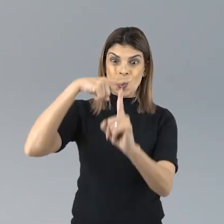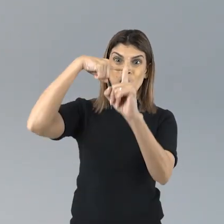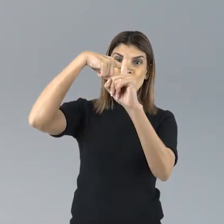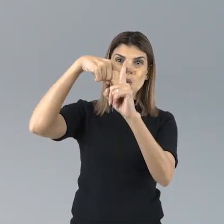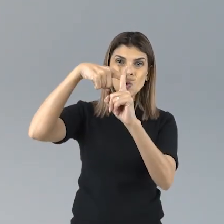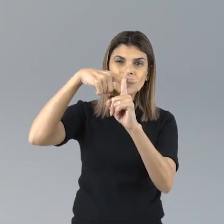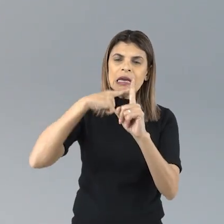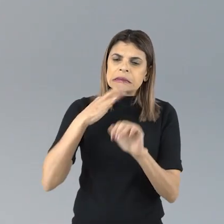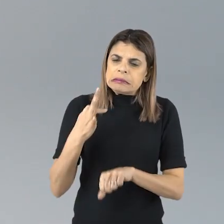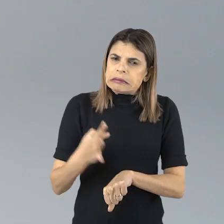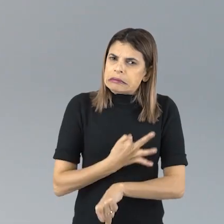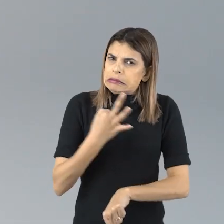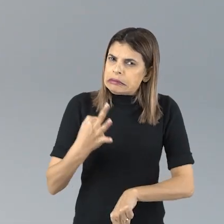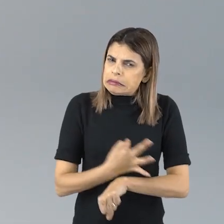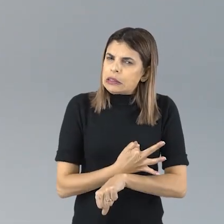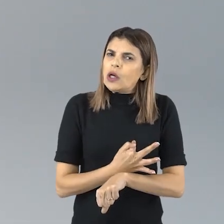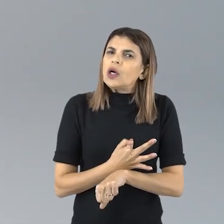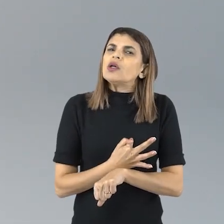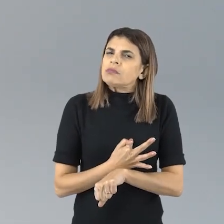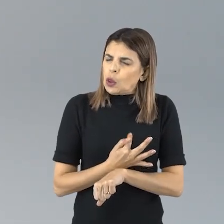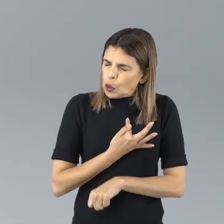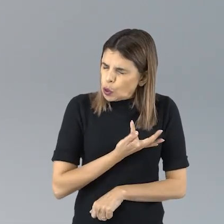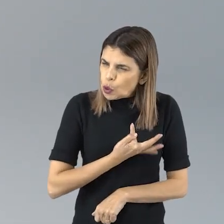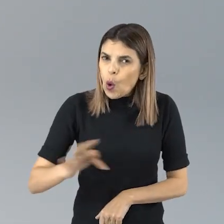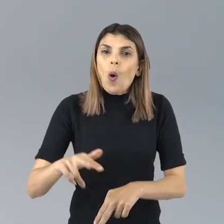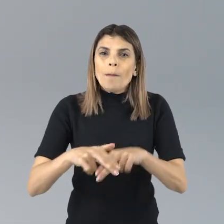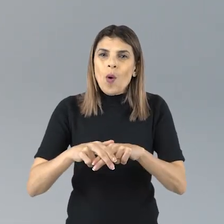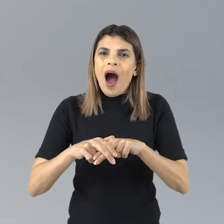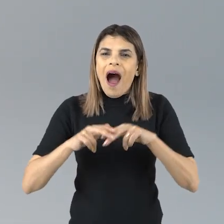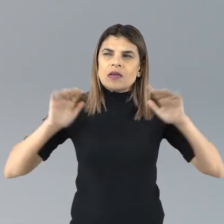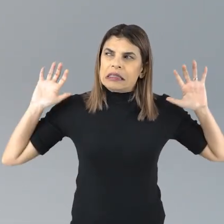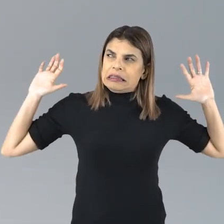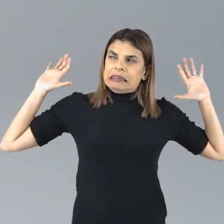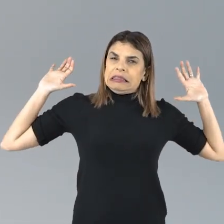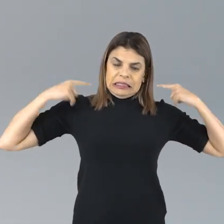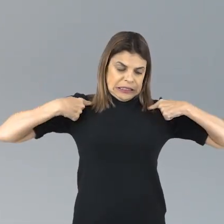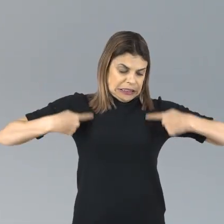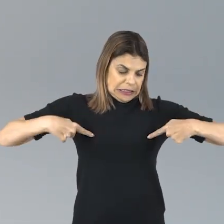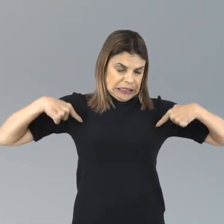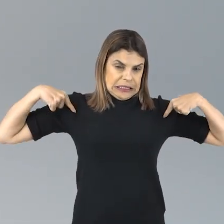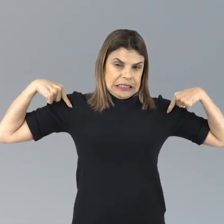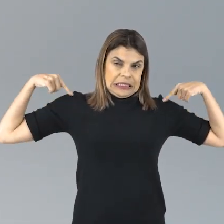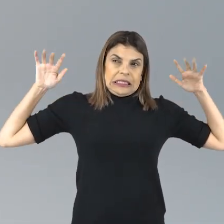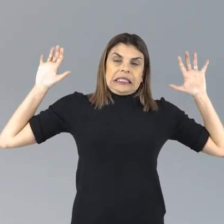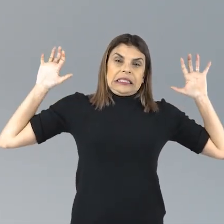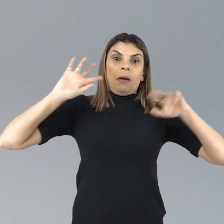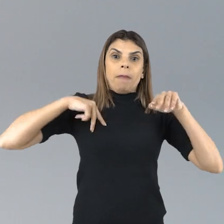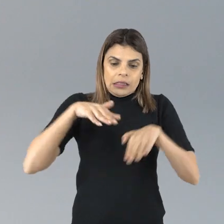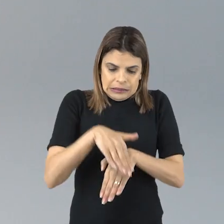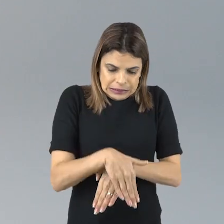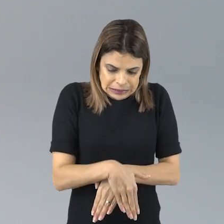cruz era o cúmulo da dor. Mas o Novo Testamento não valoriza tanto o sofrimento físico de Jesus, em vez disso, valoriza o